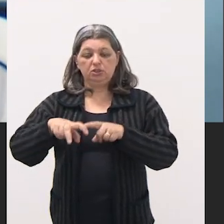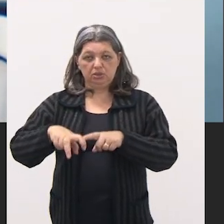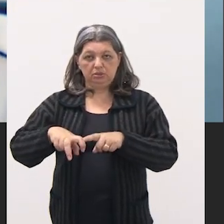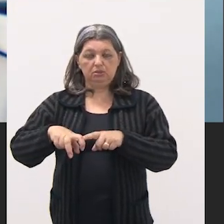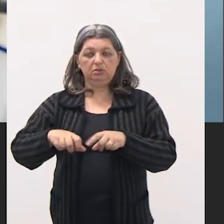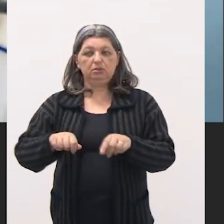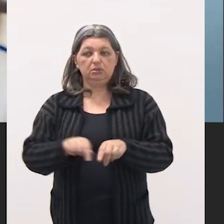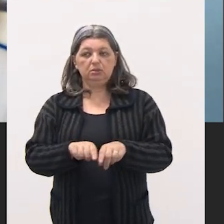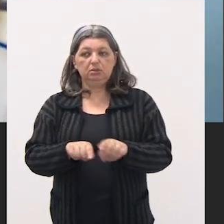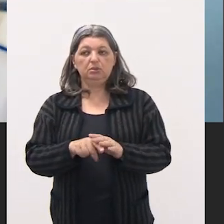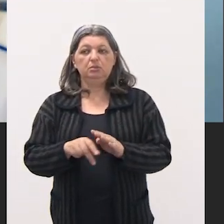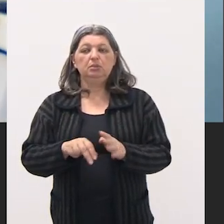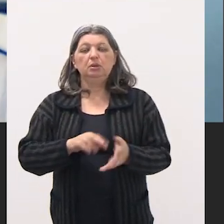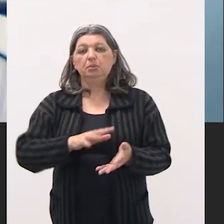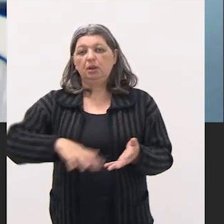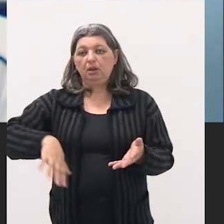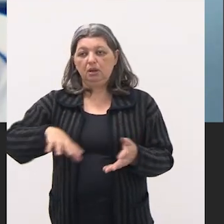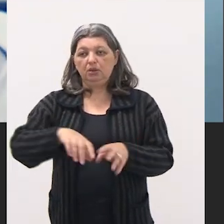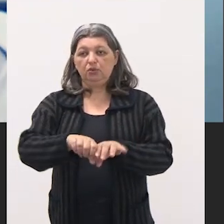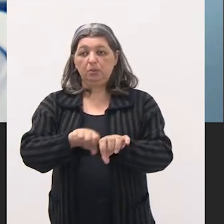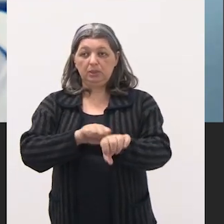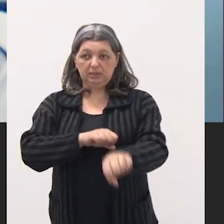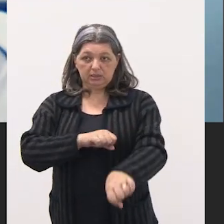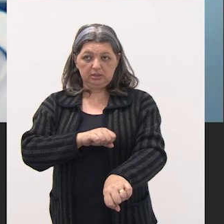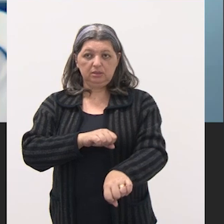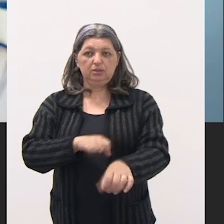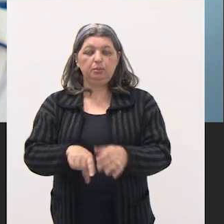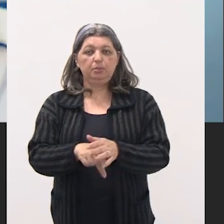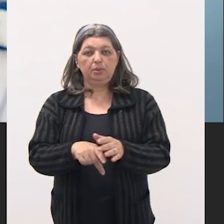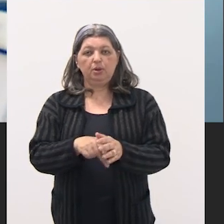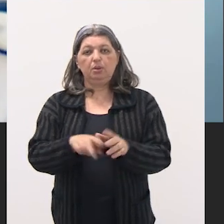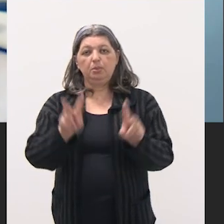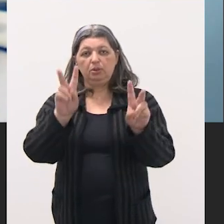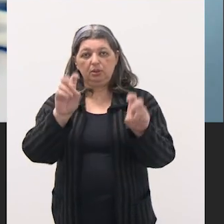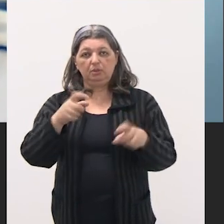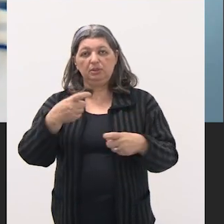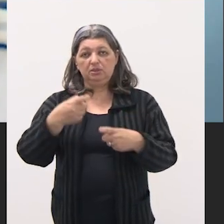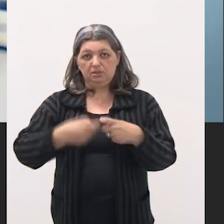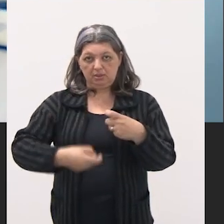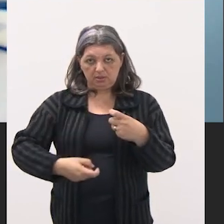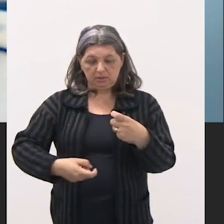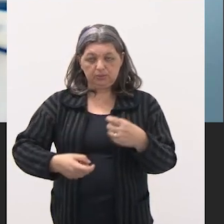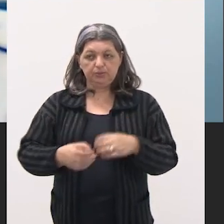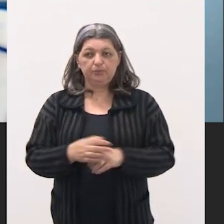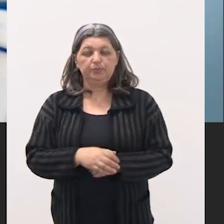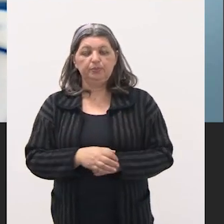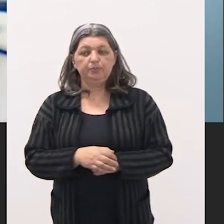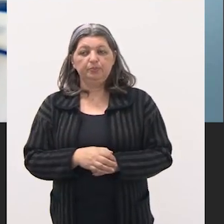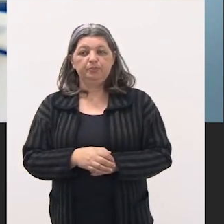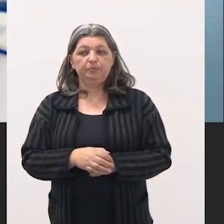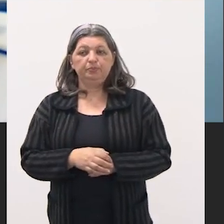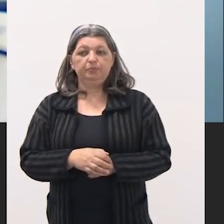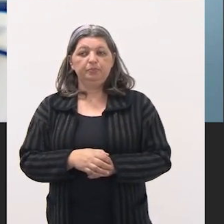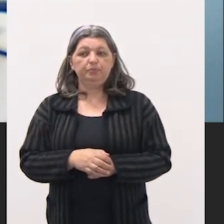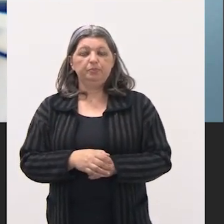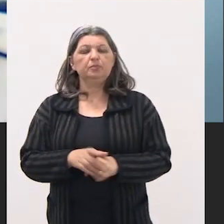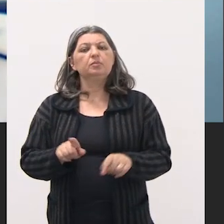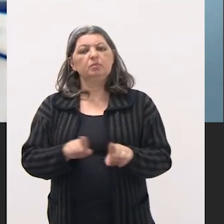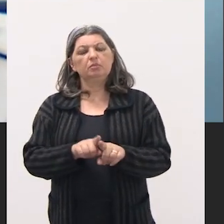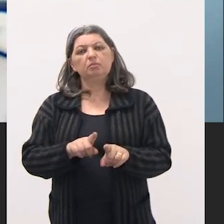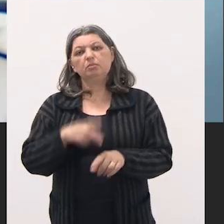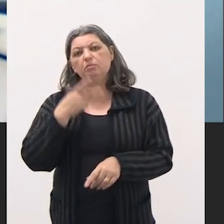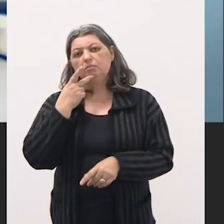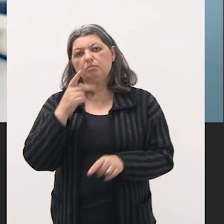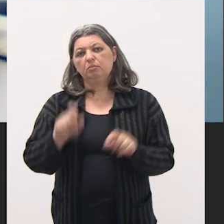sexóloga, tenho área de formação em sexologia e quando nós